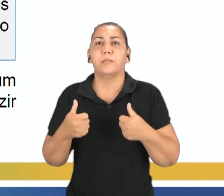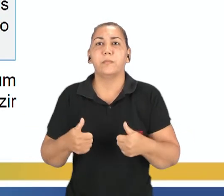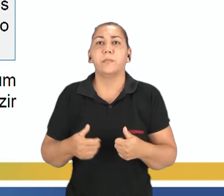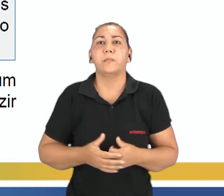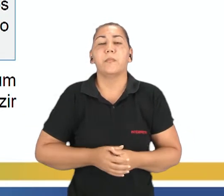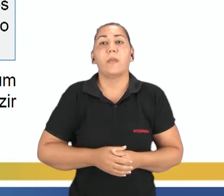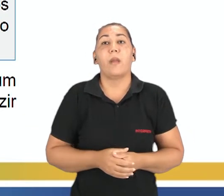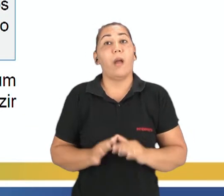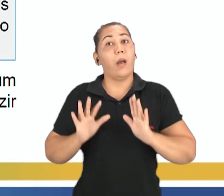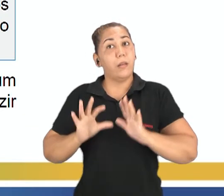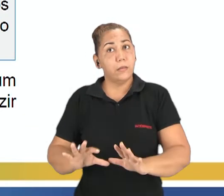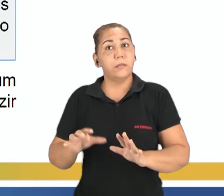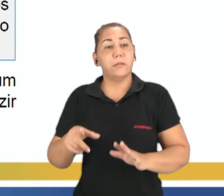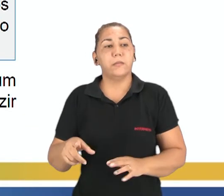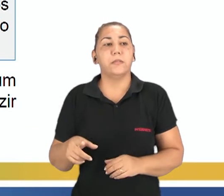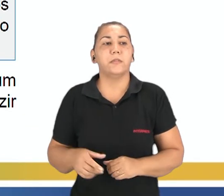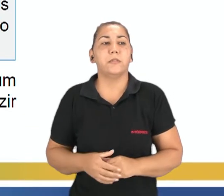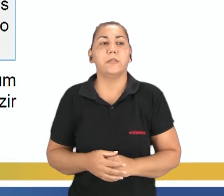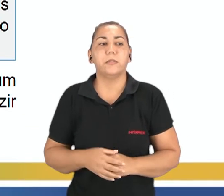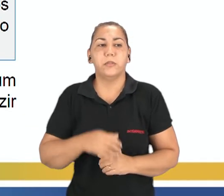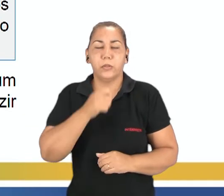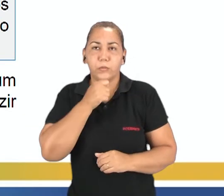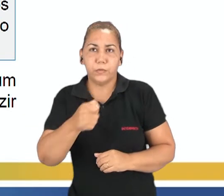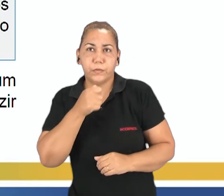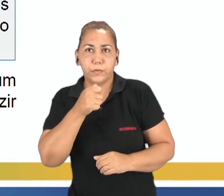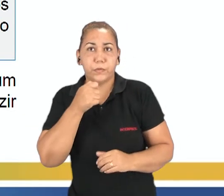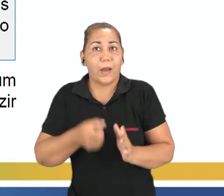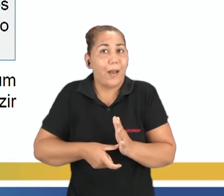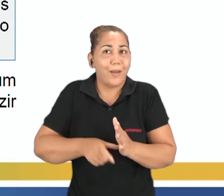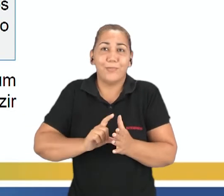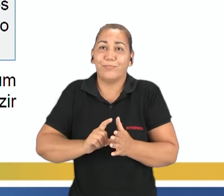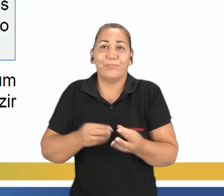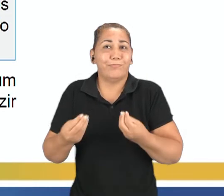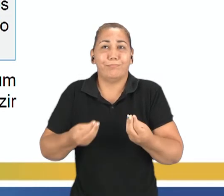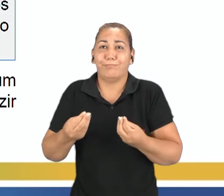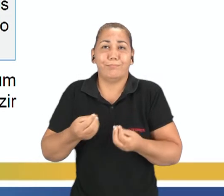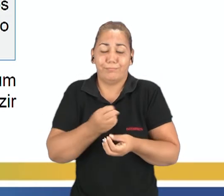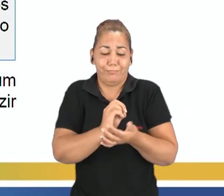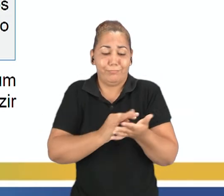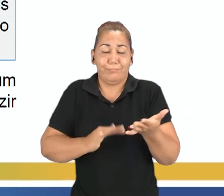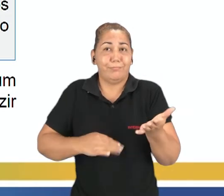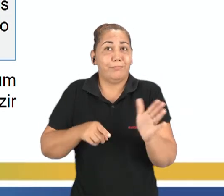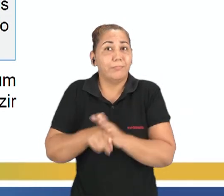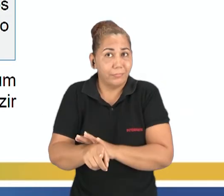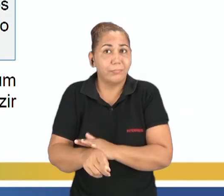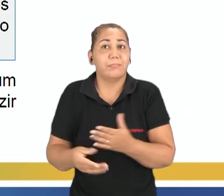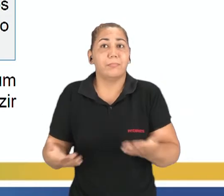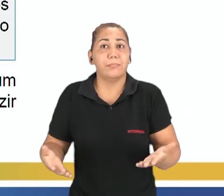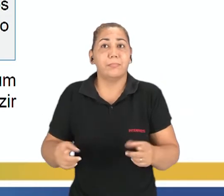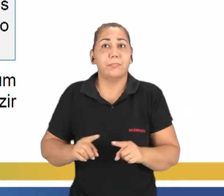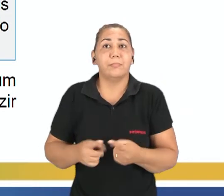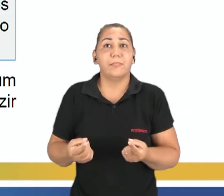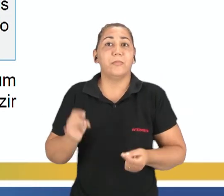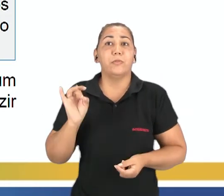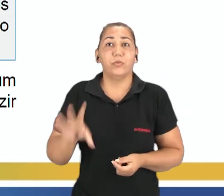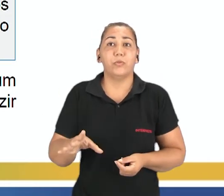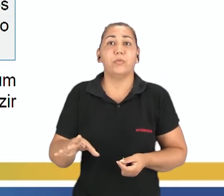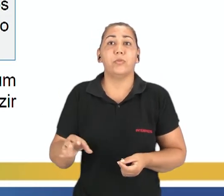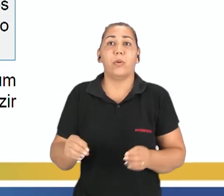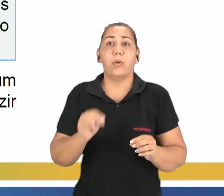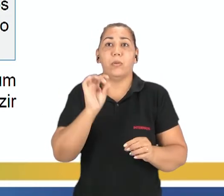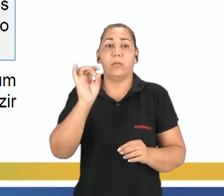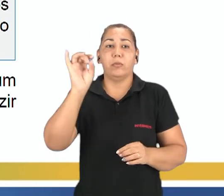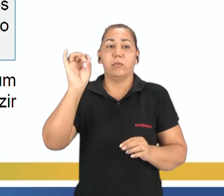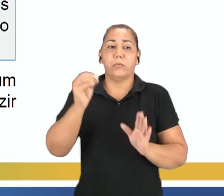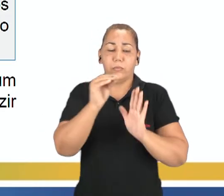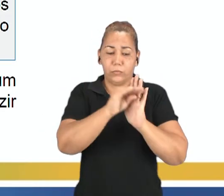o entrevistador muitas vezes não elabora um roteiro de perguntas pré-estabelecidas, mas apenas tópicos relativos ao